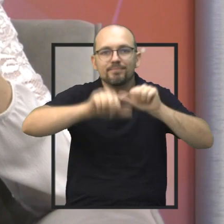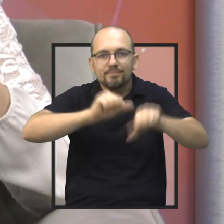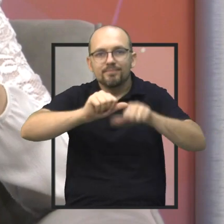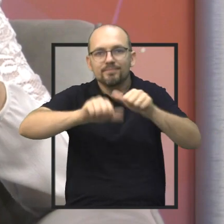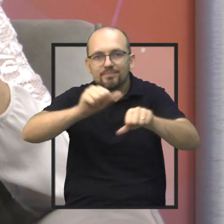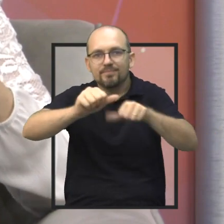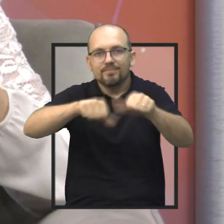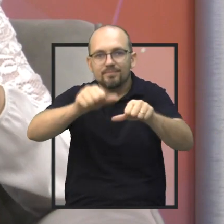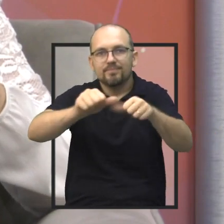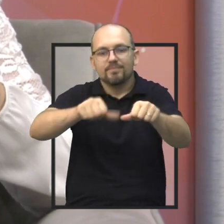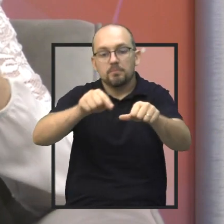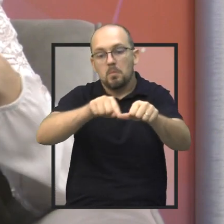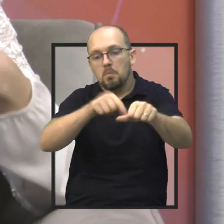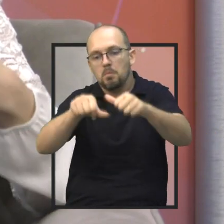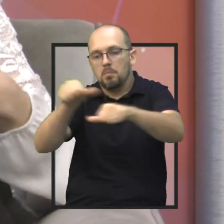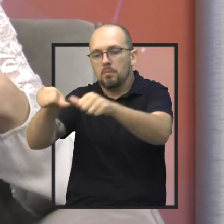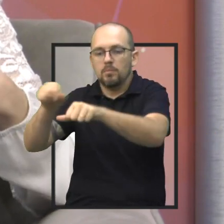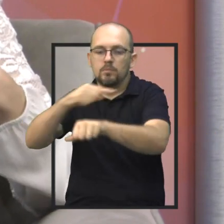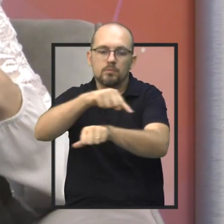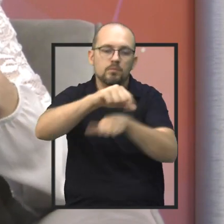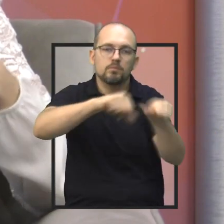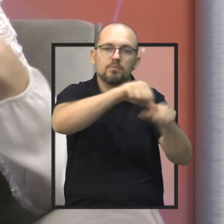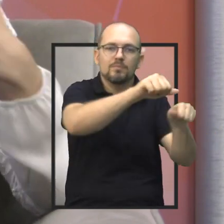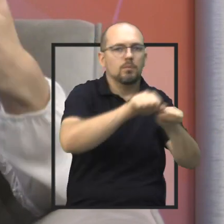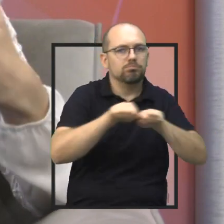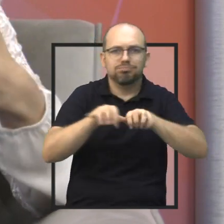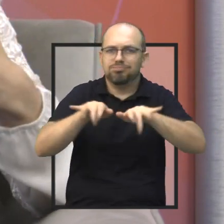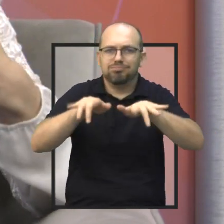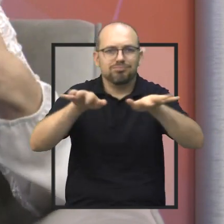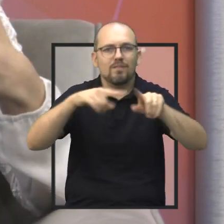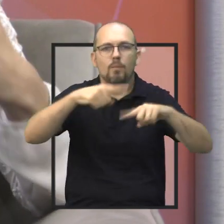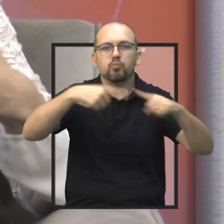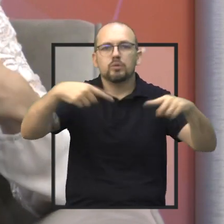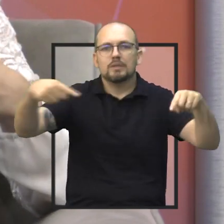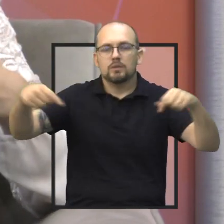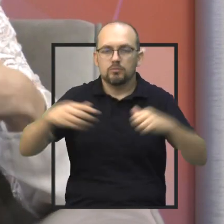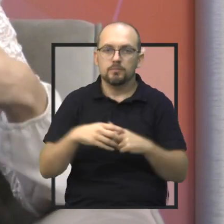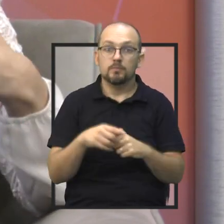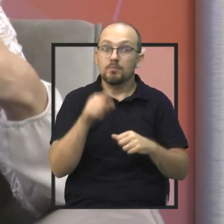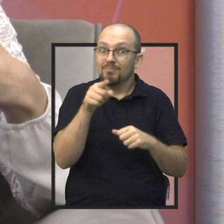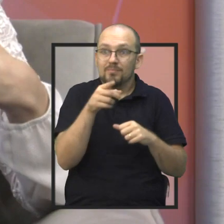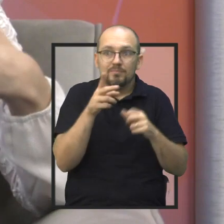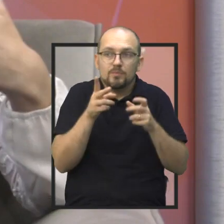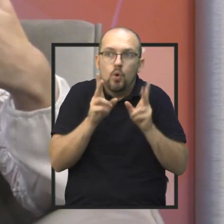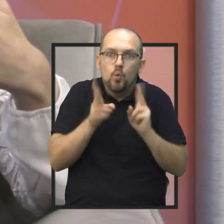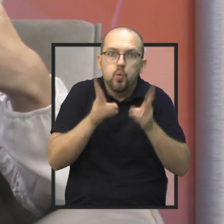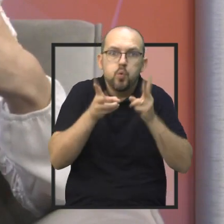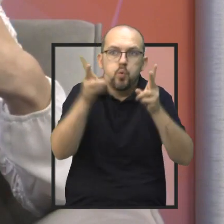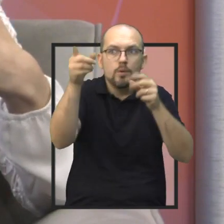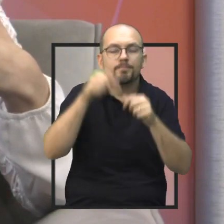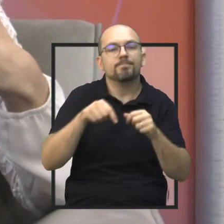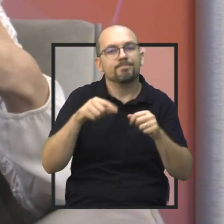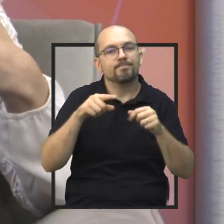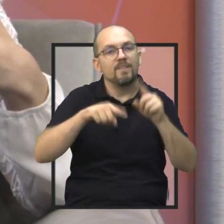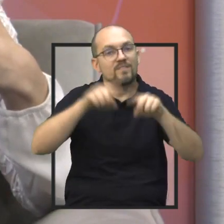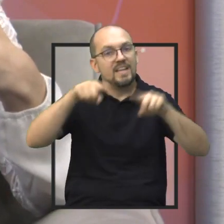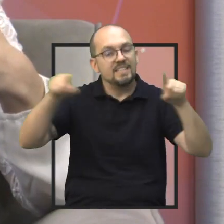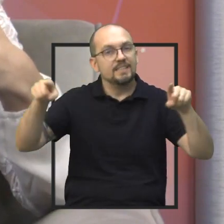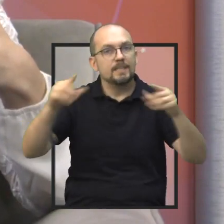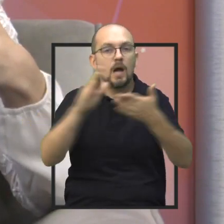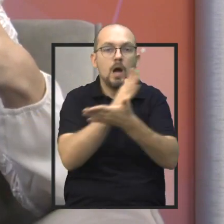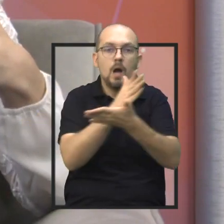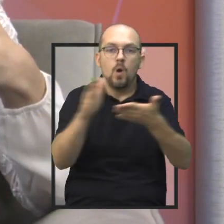elas foram mutando e causando infecções, e elas estão disponíveis, são variantes